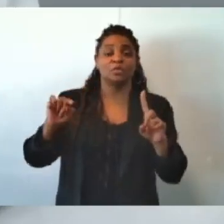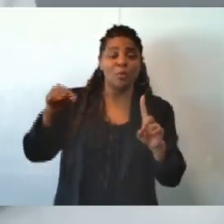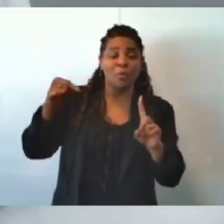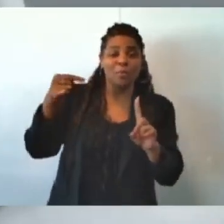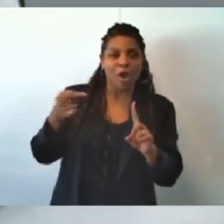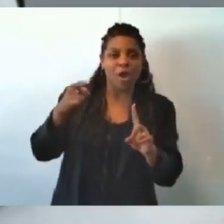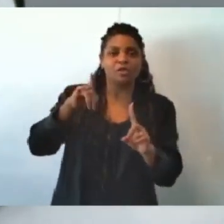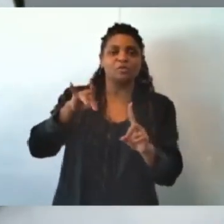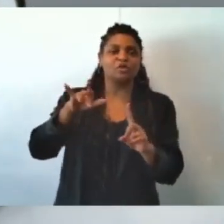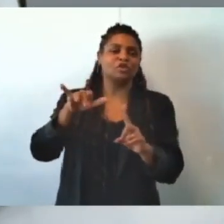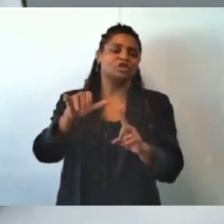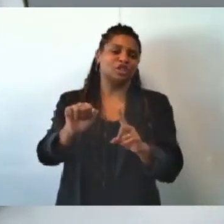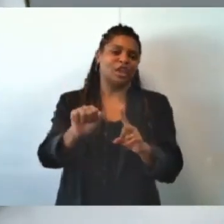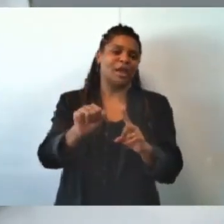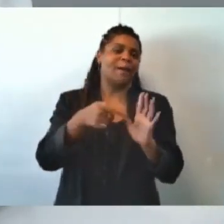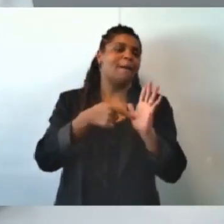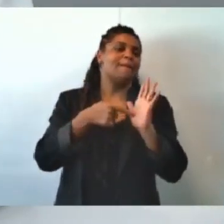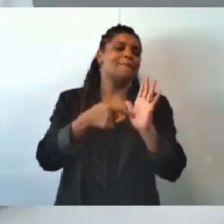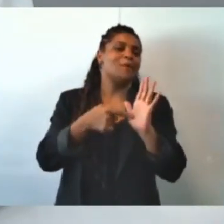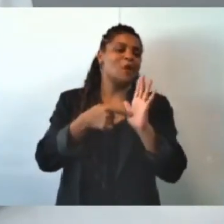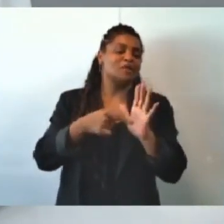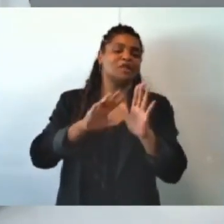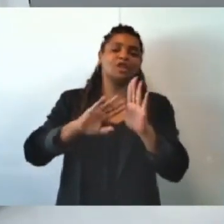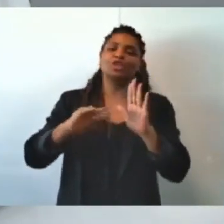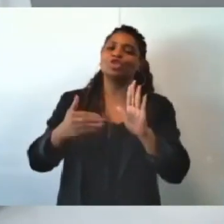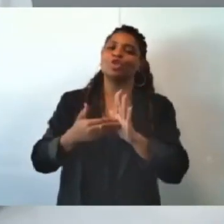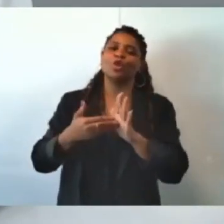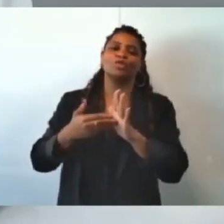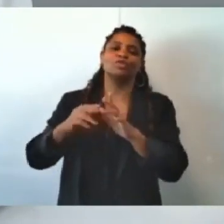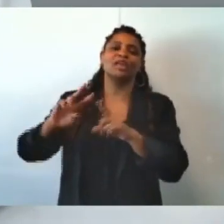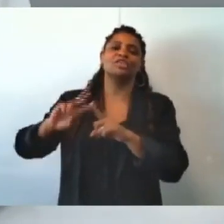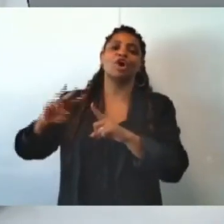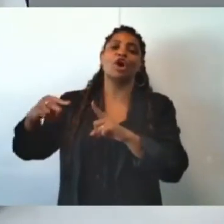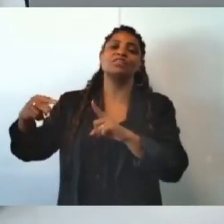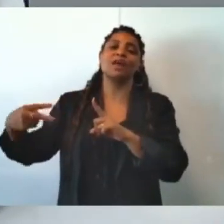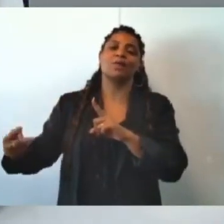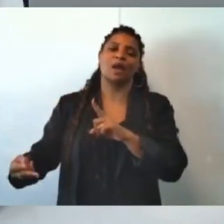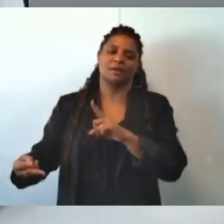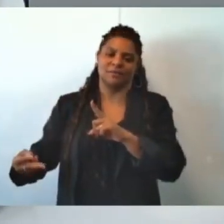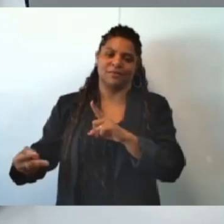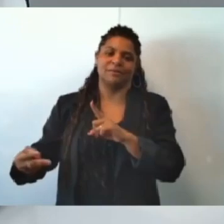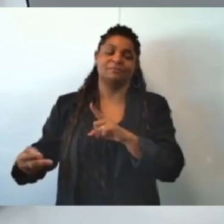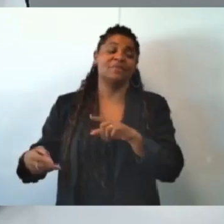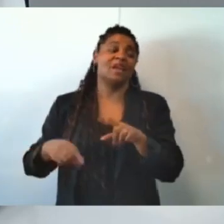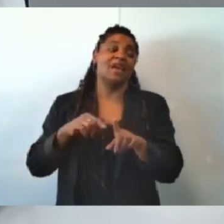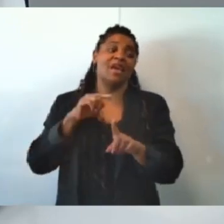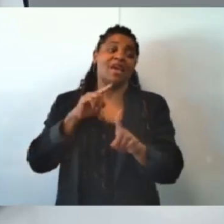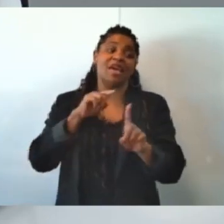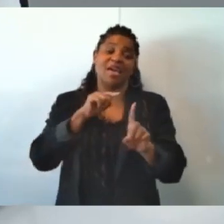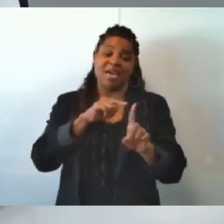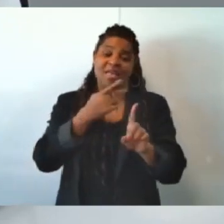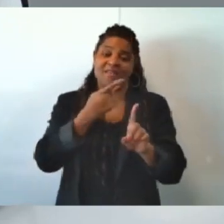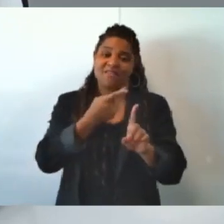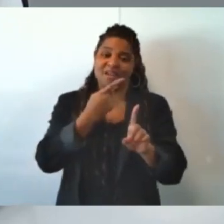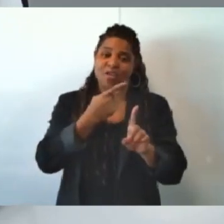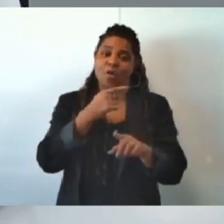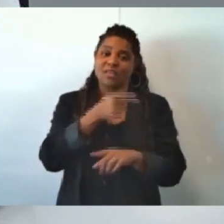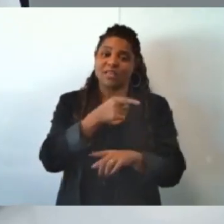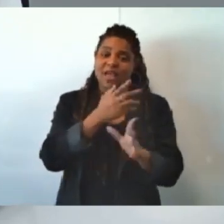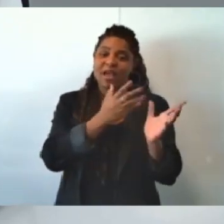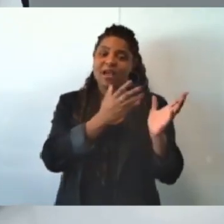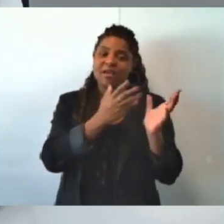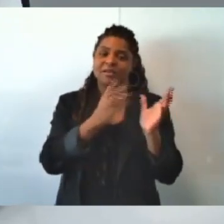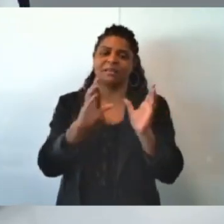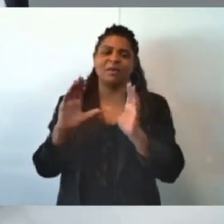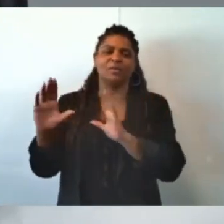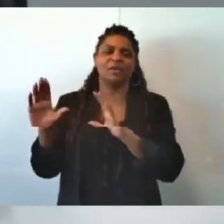as consequências que vem ali. Ela abordou ali a questão. Nós sempre tivemos problema na Floresta da Centro-Sul e